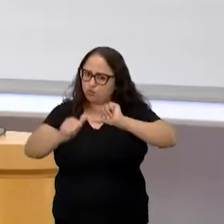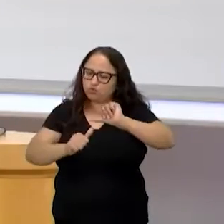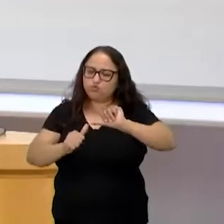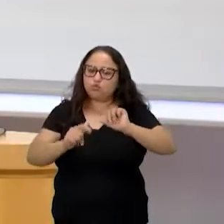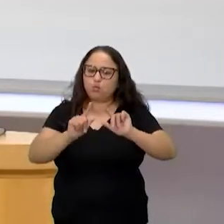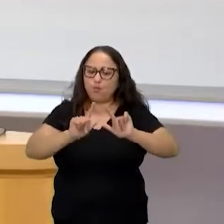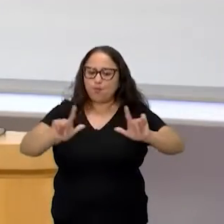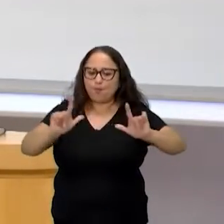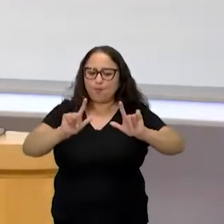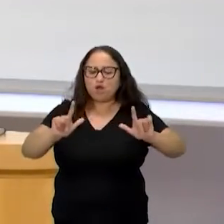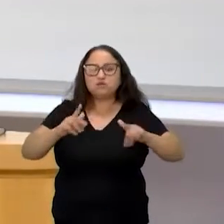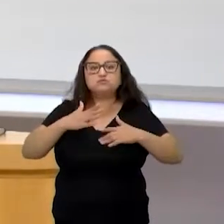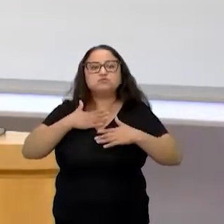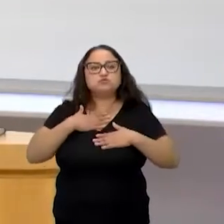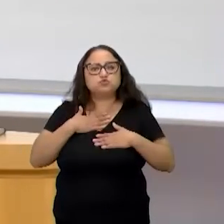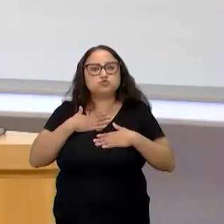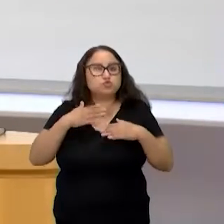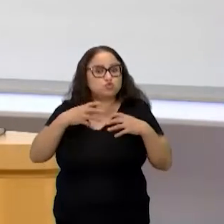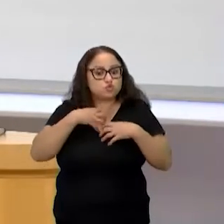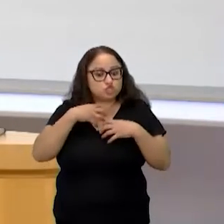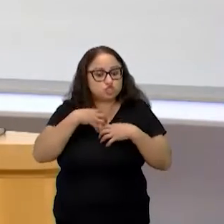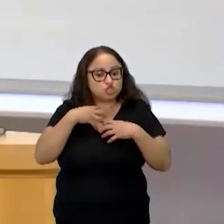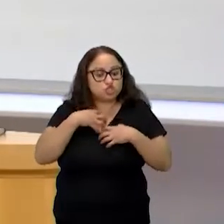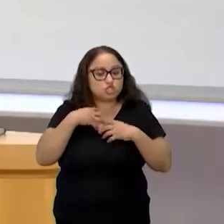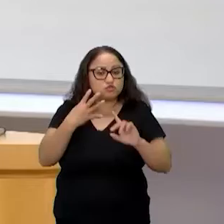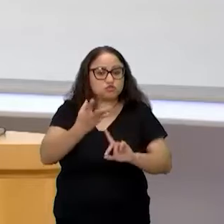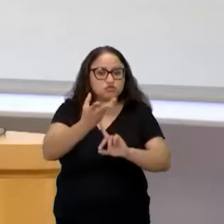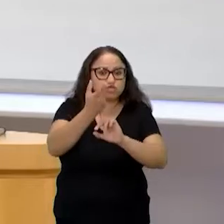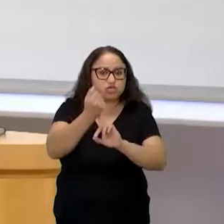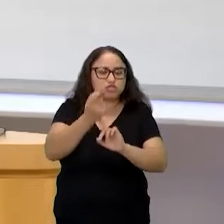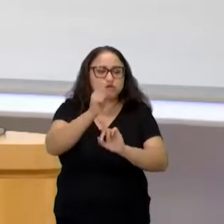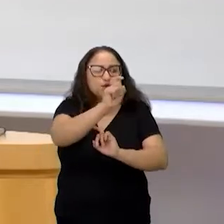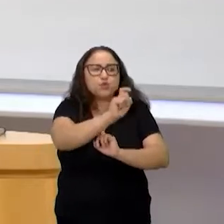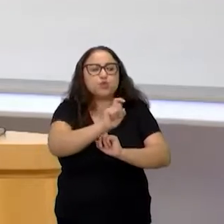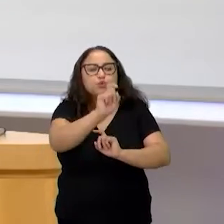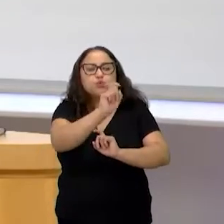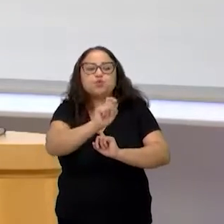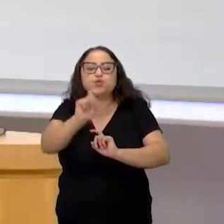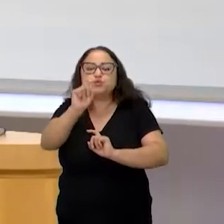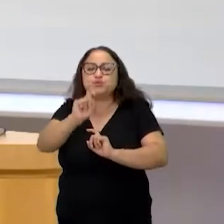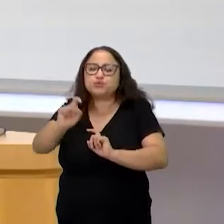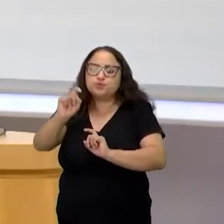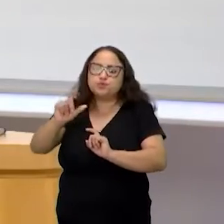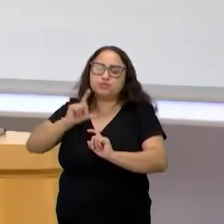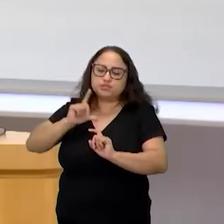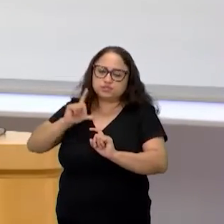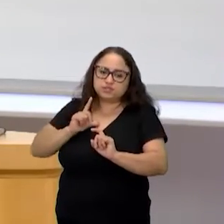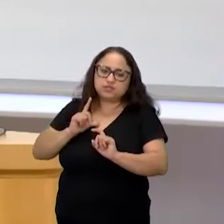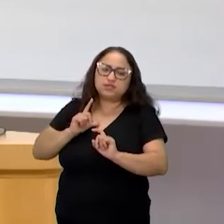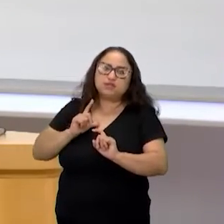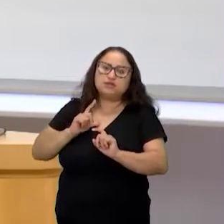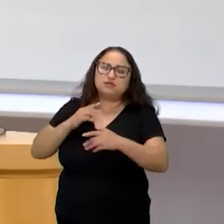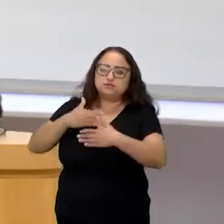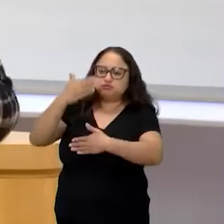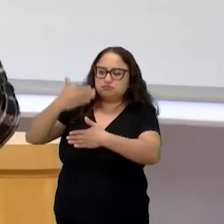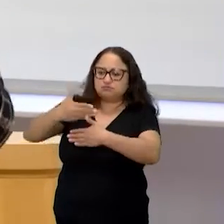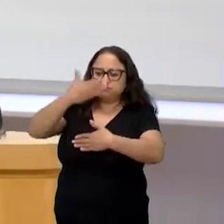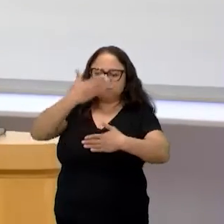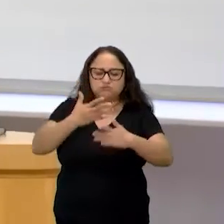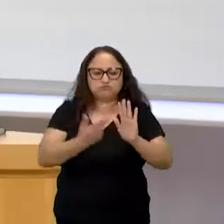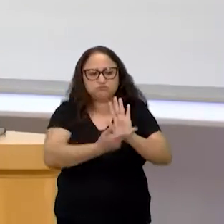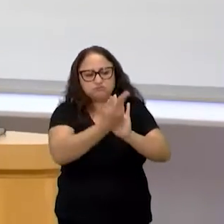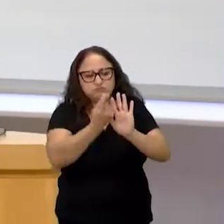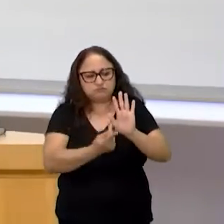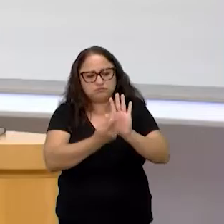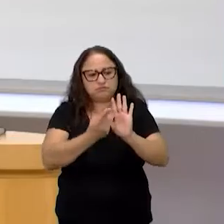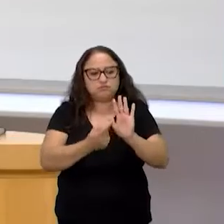maneira artística, sei lá, eu repinto esse muro, faço grafite, faço um mural, né, sobre ele, e eu devolvo